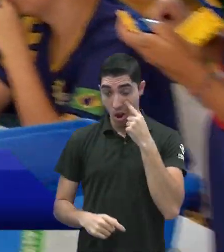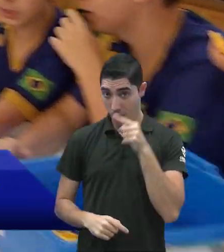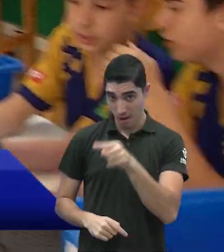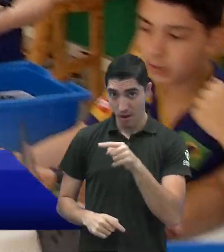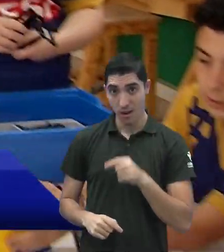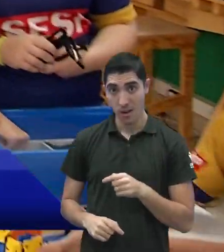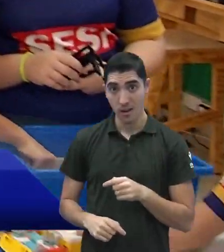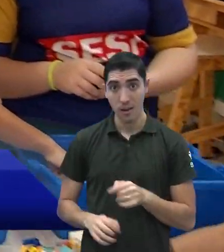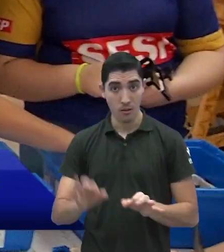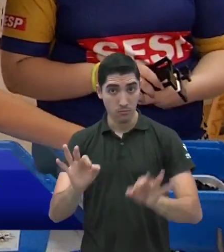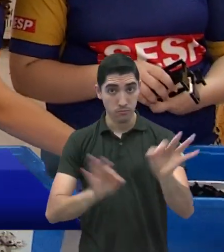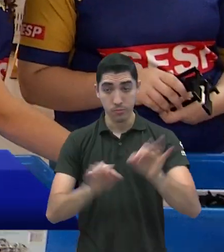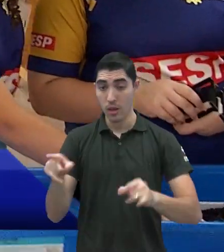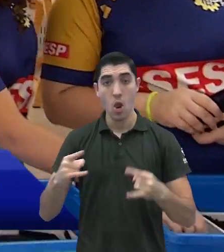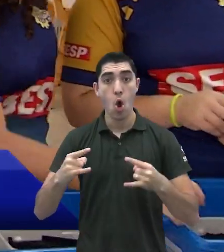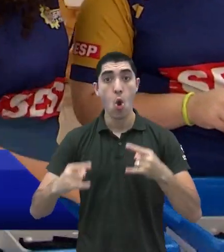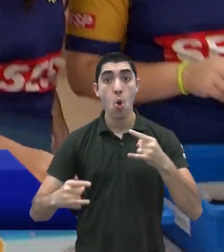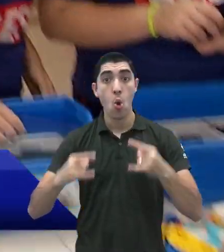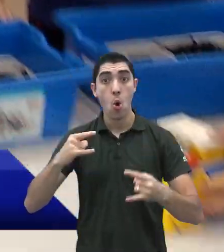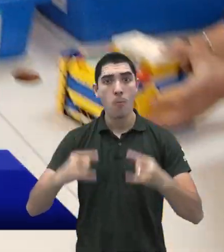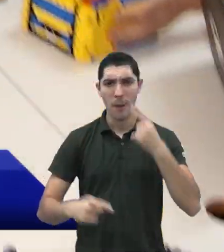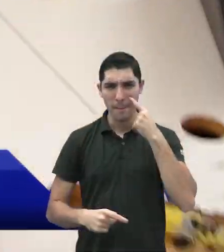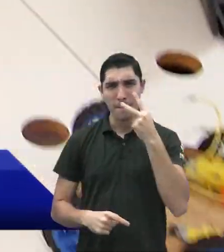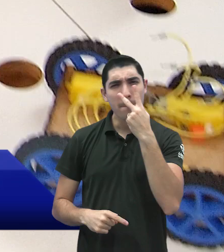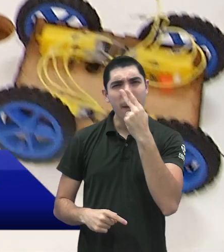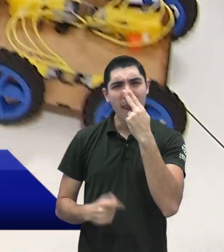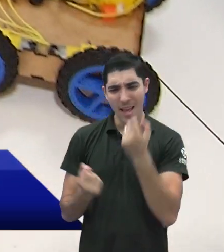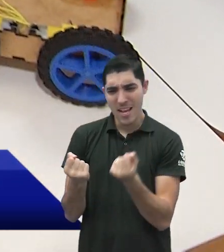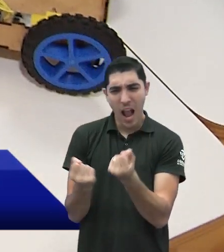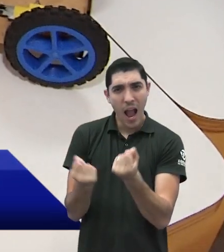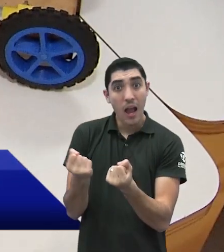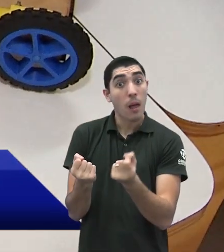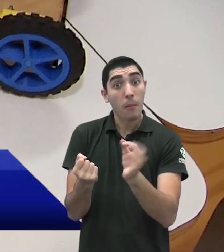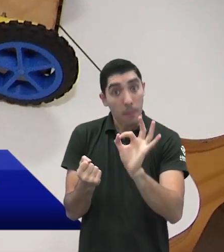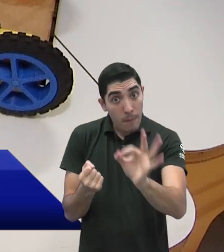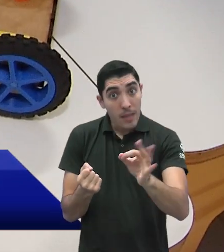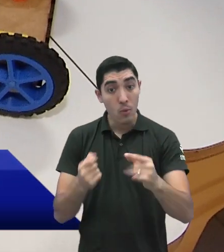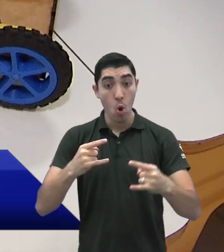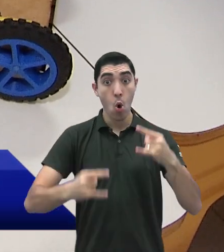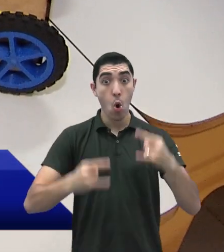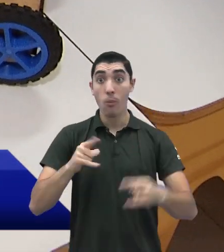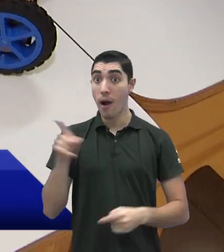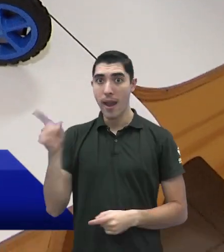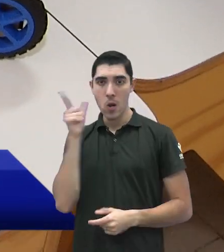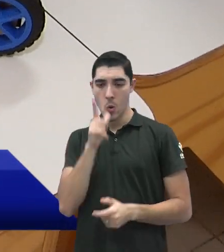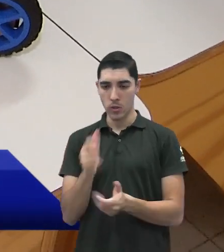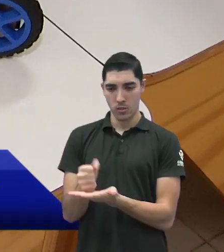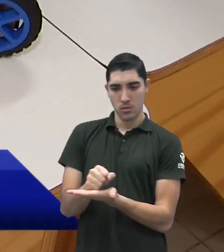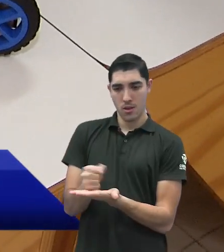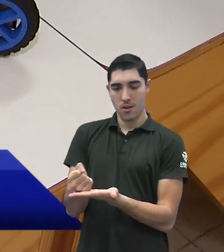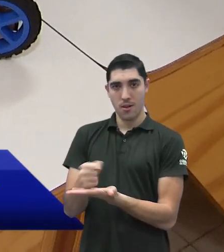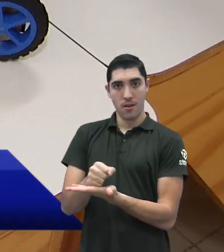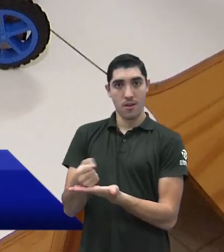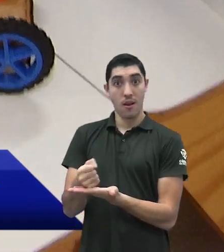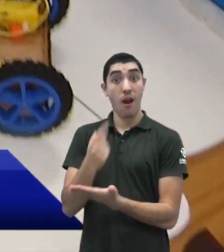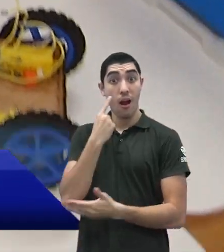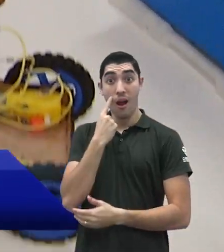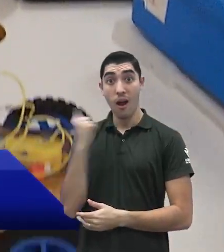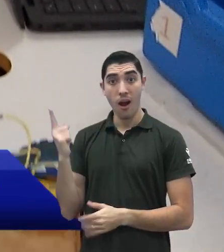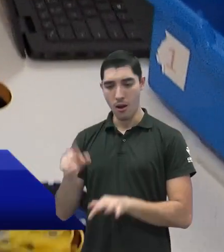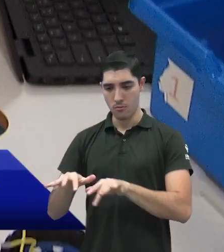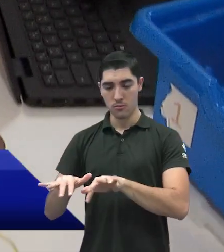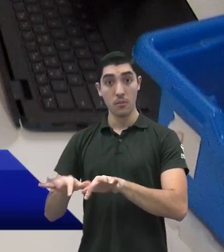estão desenvolvendo, como você vê aqui na mesa, alguns robôs. Parecem carrinhos, mas são robôs que eles conseguem